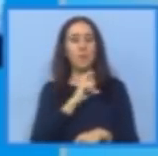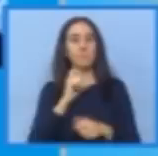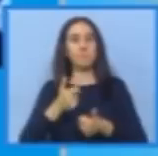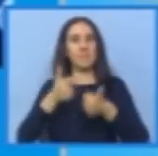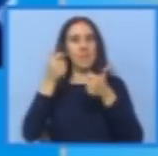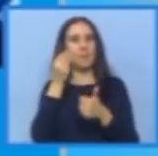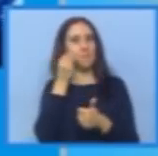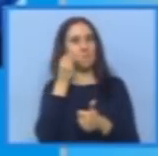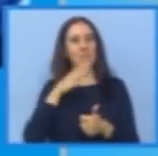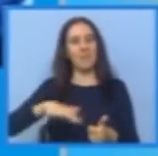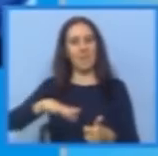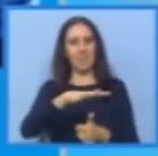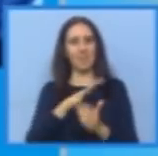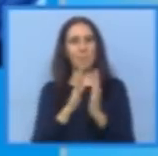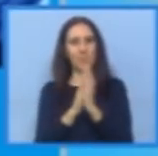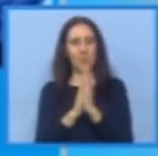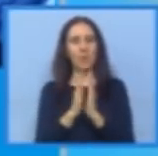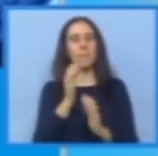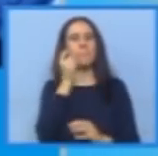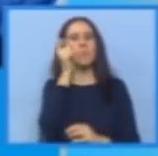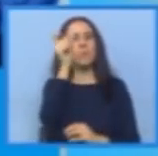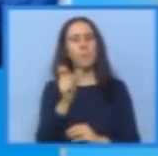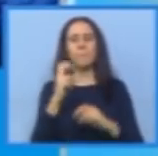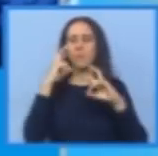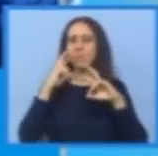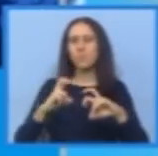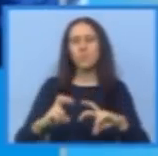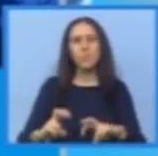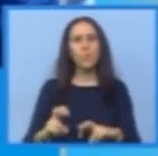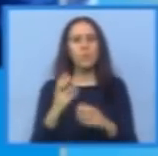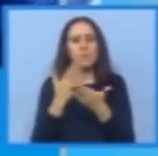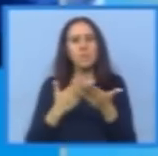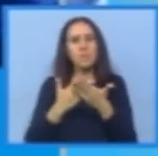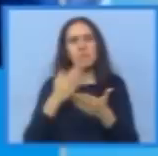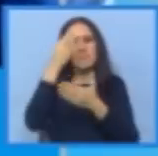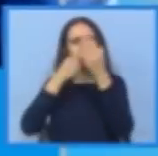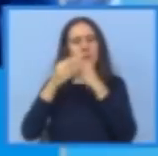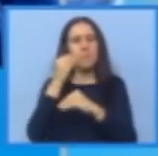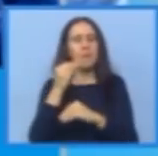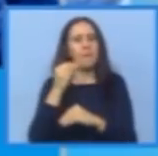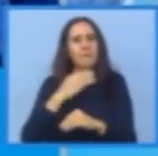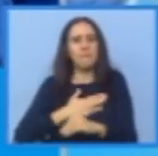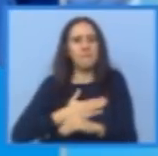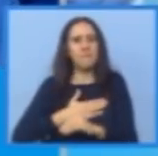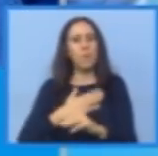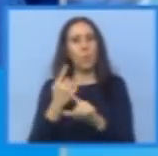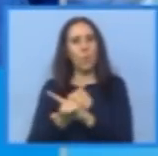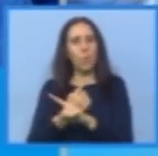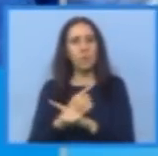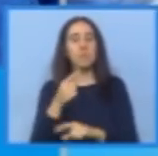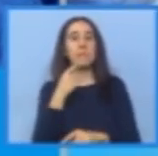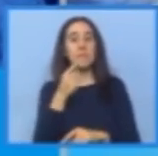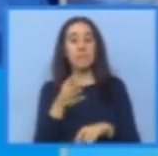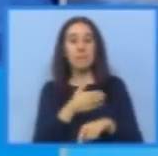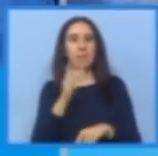mesmo natural lá da paróquia, e ele é um estudioso, gosta imenso de saber essas coisas, e diz que no dia em que estavam para decidir quem é que ia ser